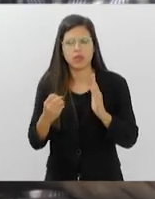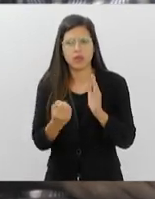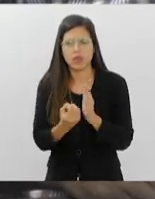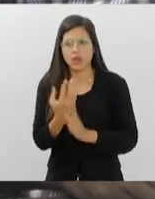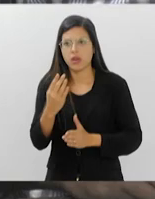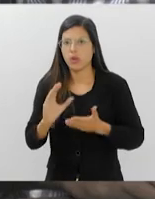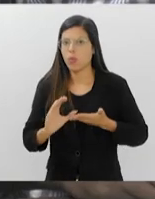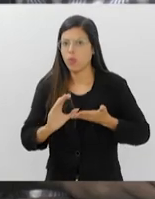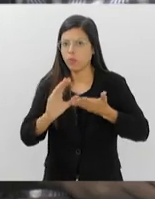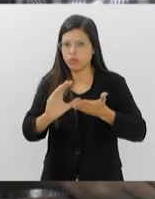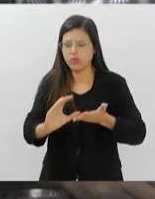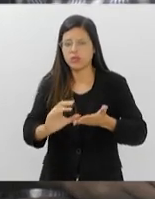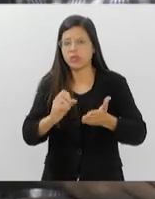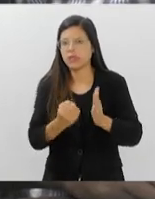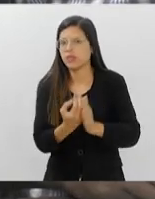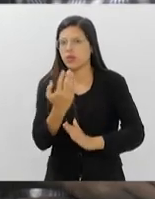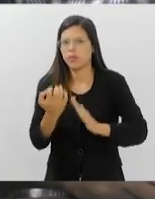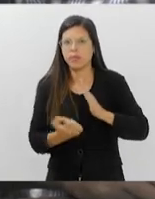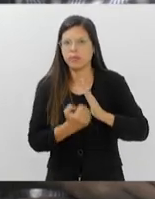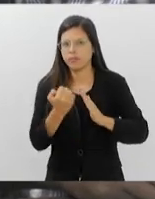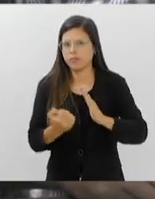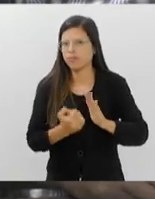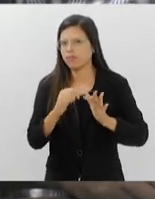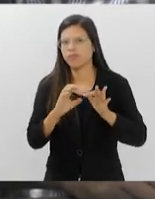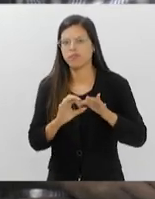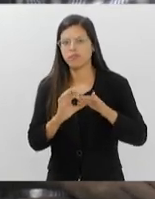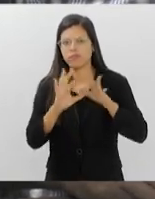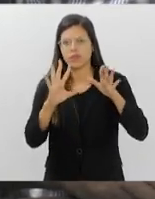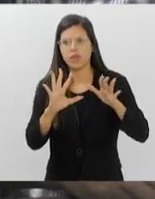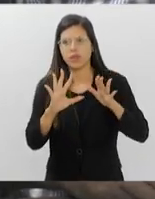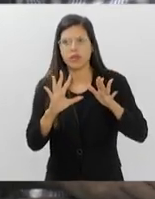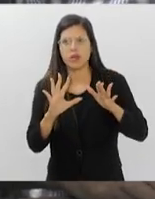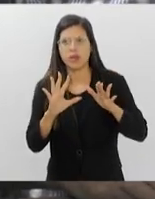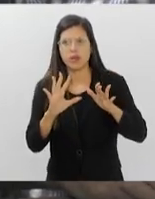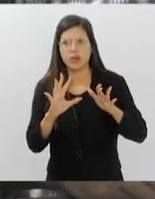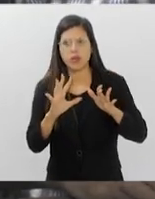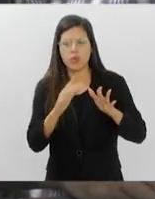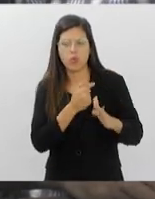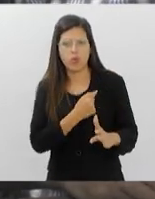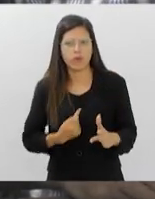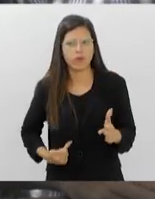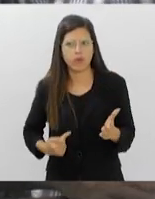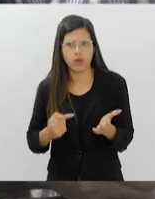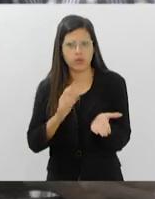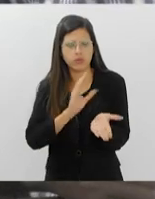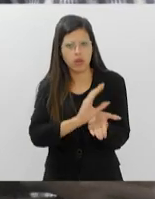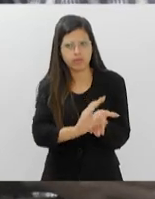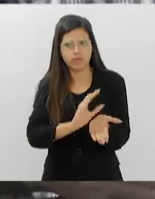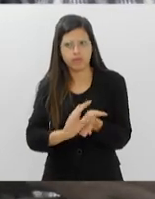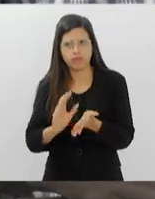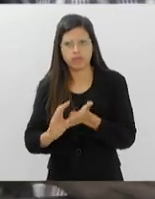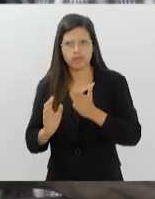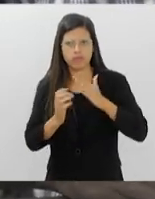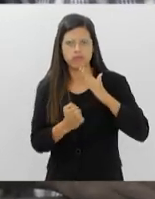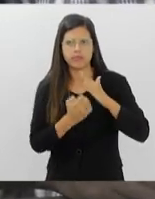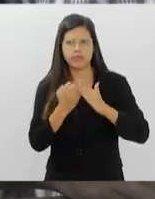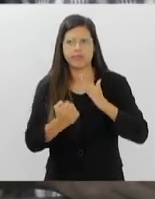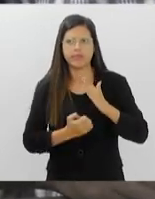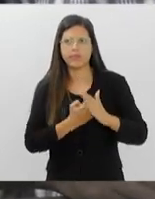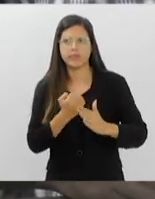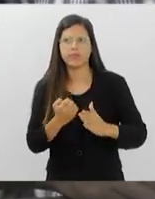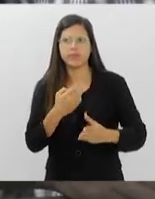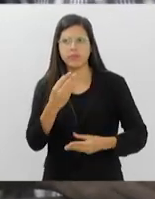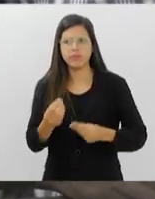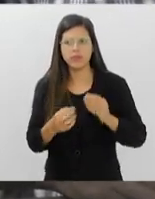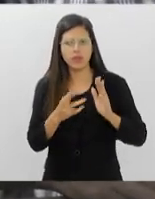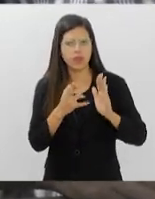uma empresa, autoriza o governo a botar recursos nessa empresa, diz que autoriza, mas define quem compõe, como é que está o